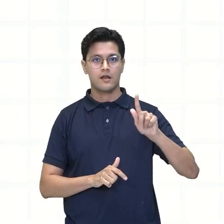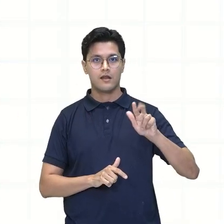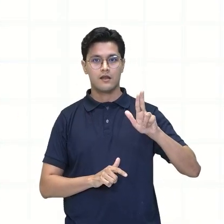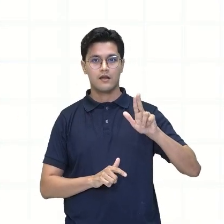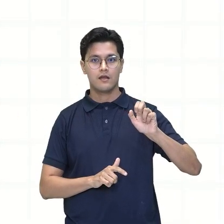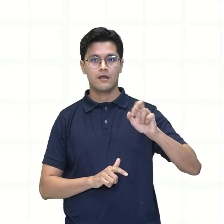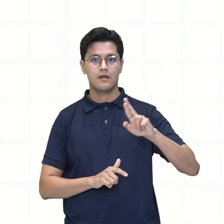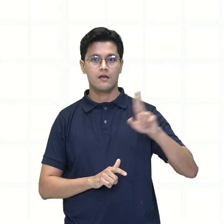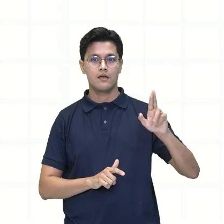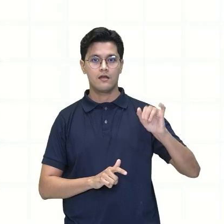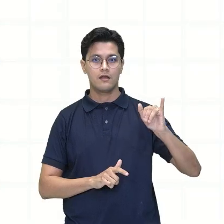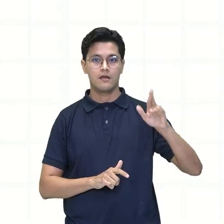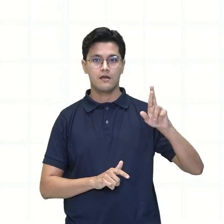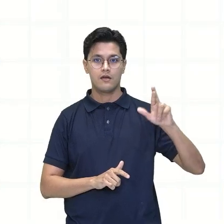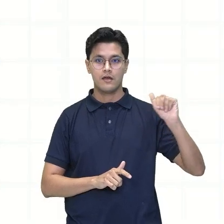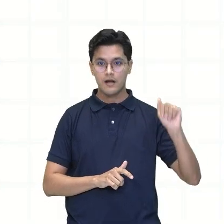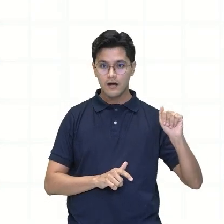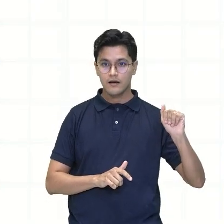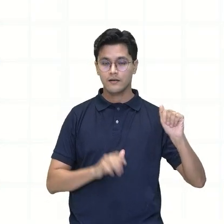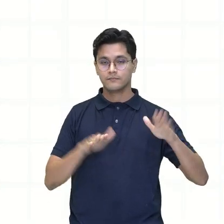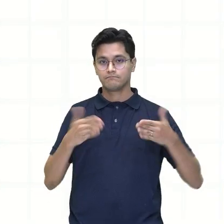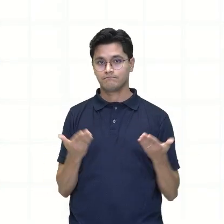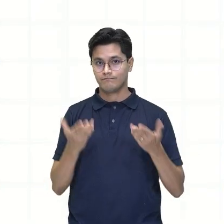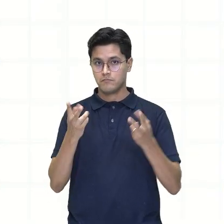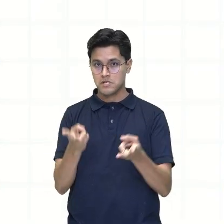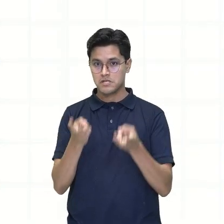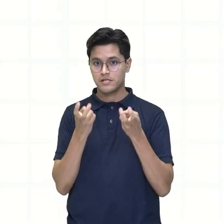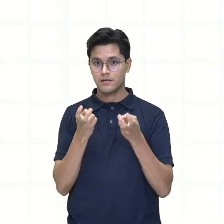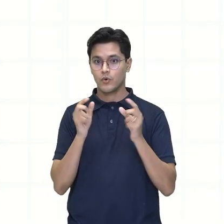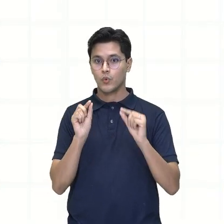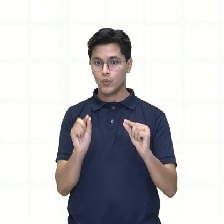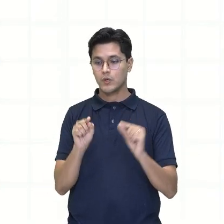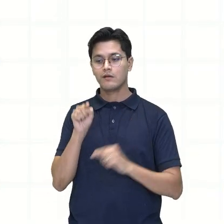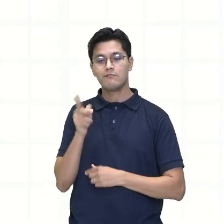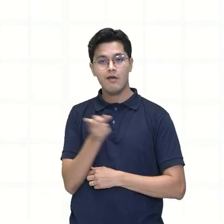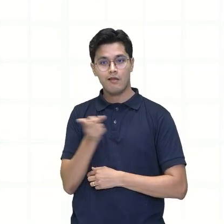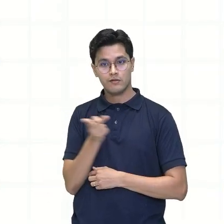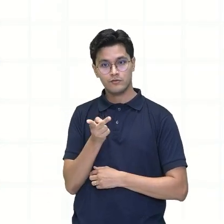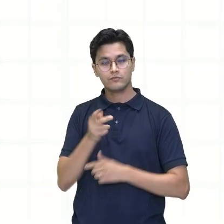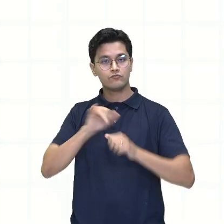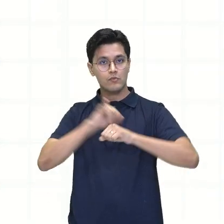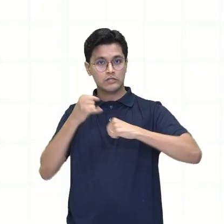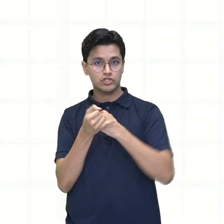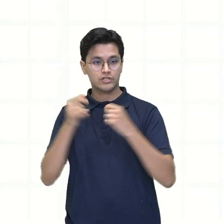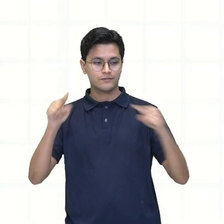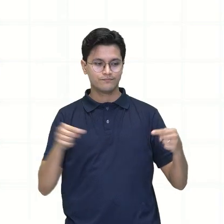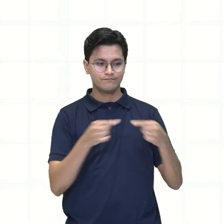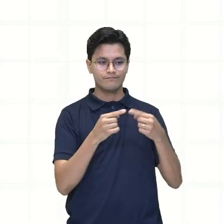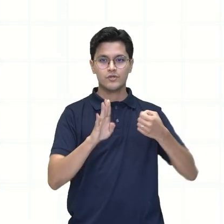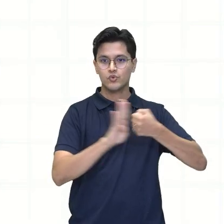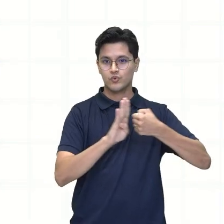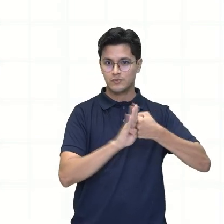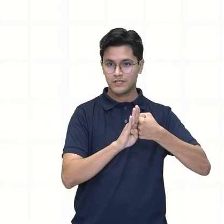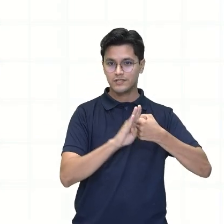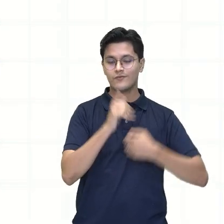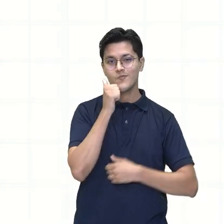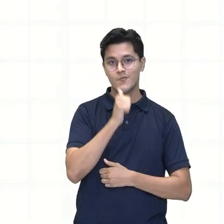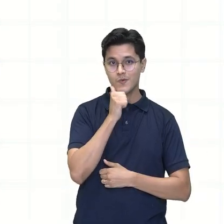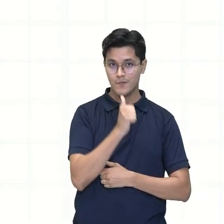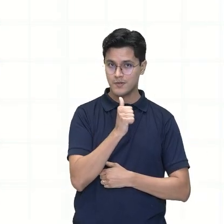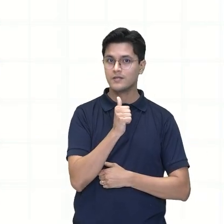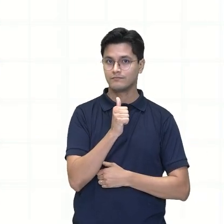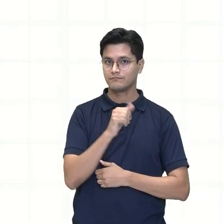são os nossos adjetivos, e percebam que está se referindo ao nosso substantivo. Qual é esse